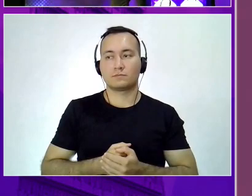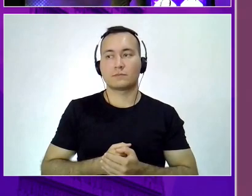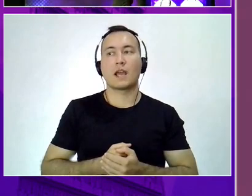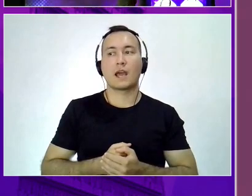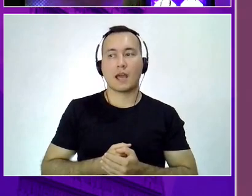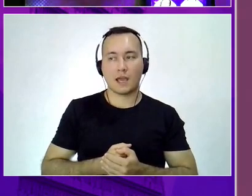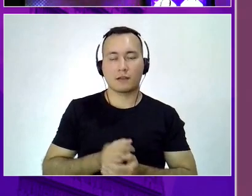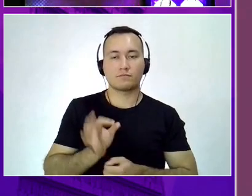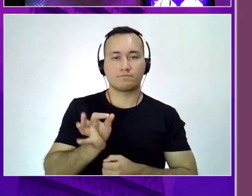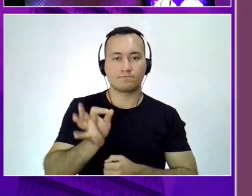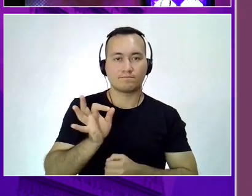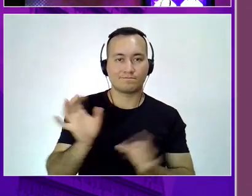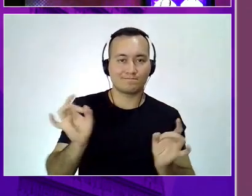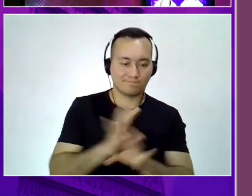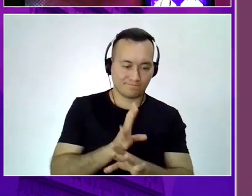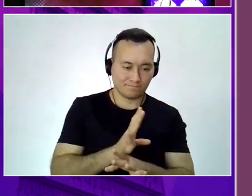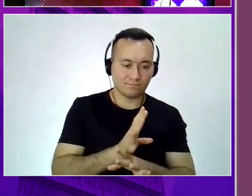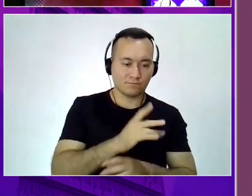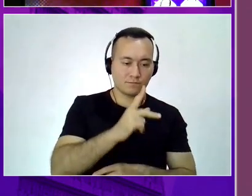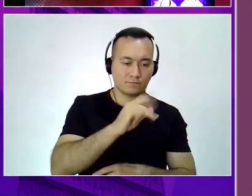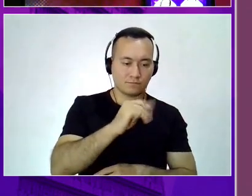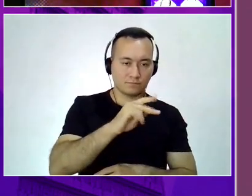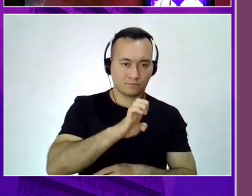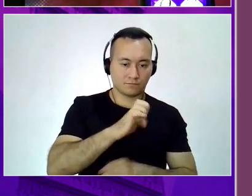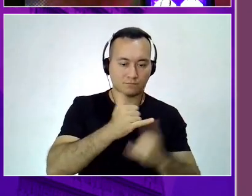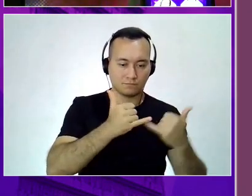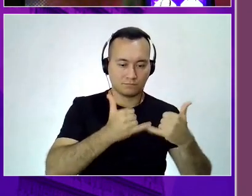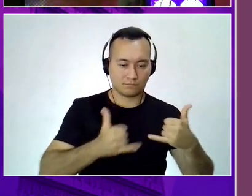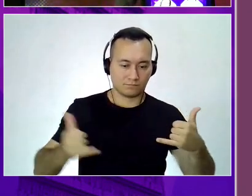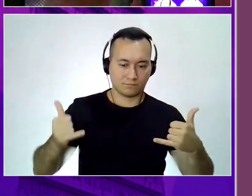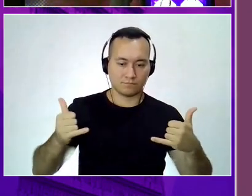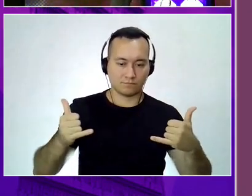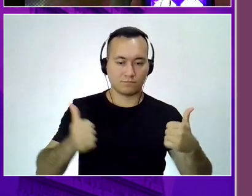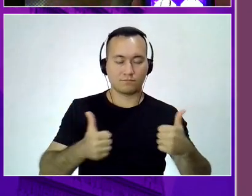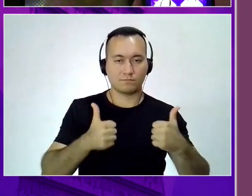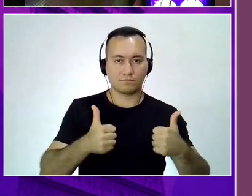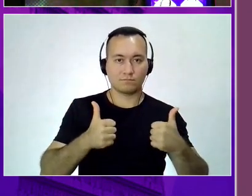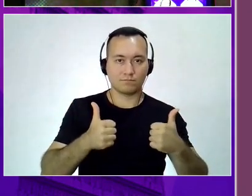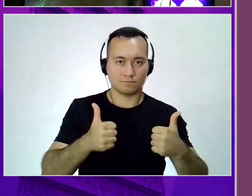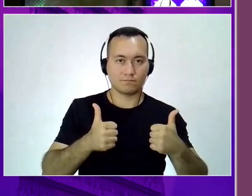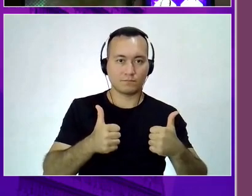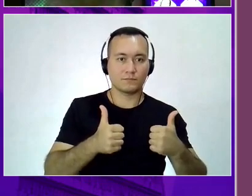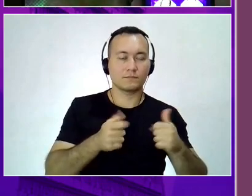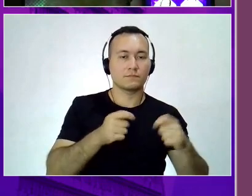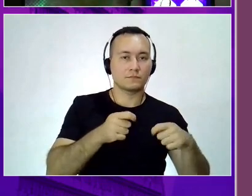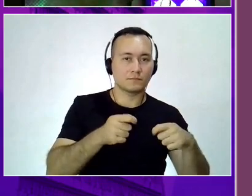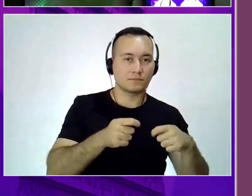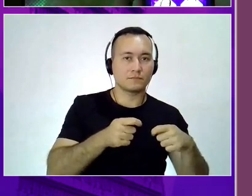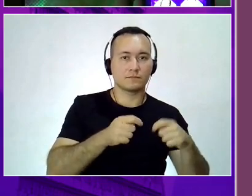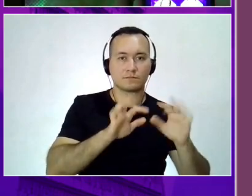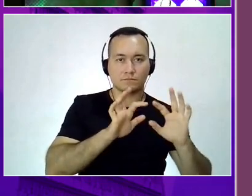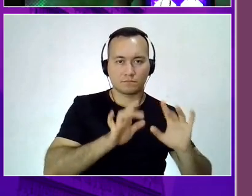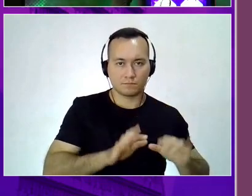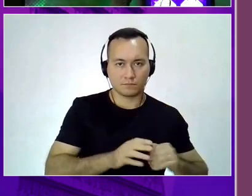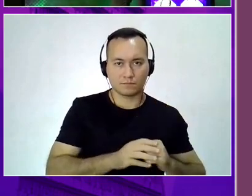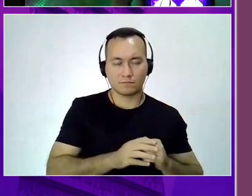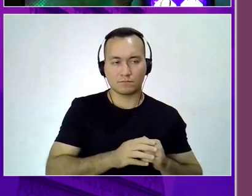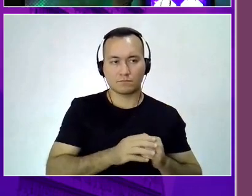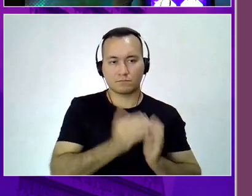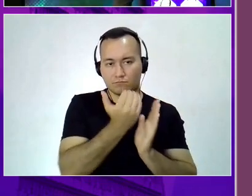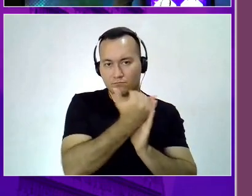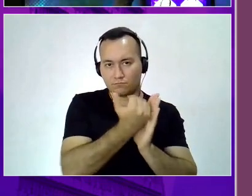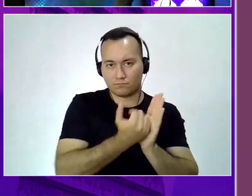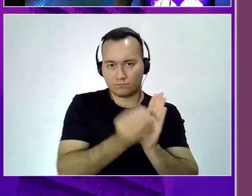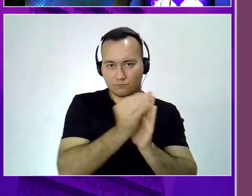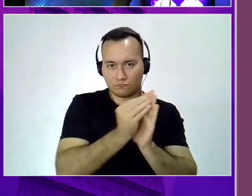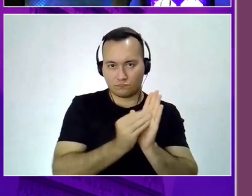essas pessoas. Quais são as características do meu software, da minha solução? É um software SaaS? É uma biblioteca? É um software que eu